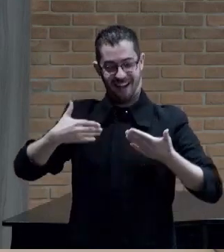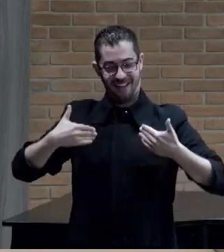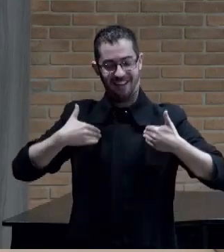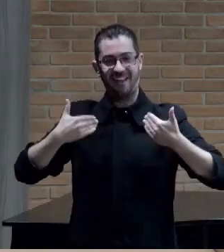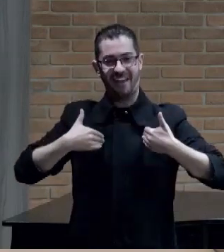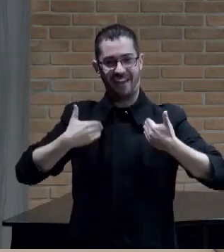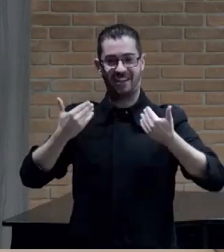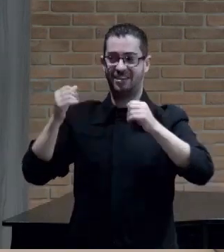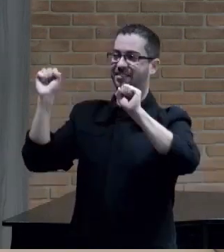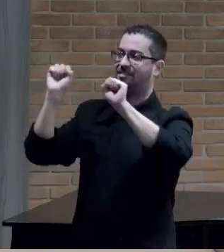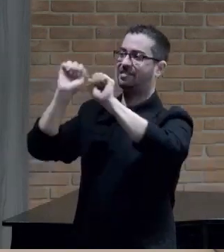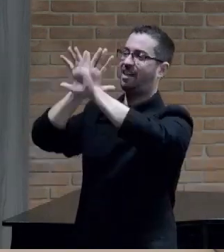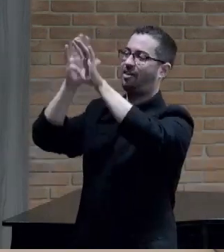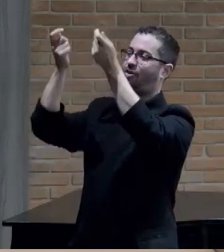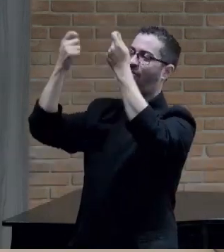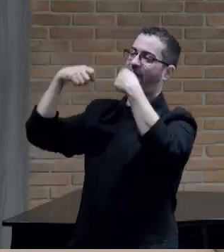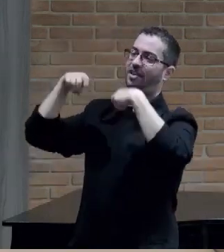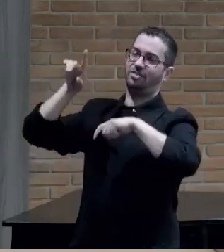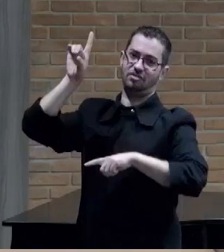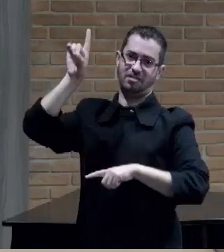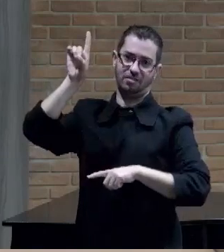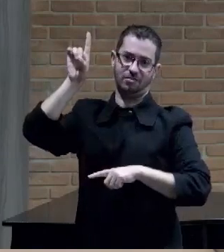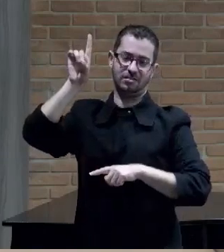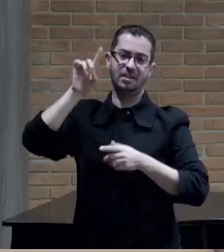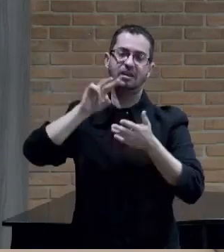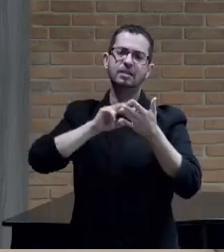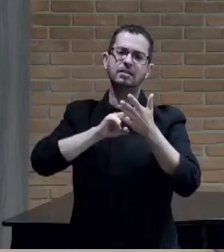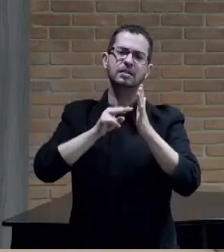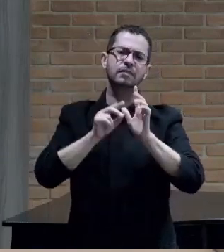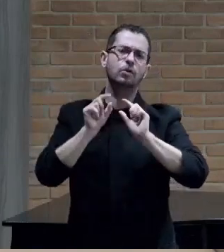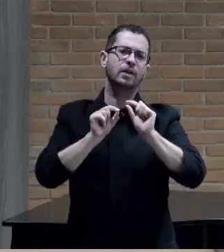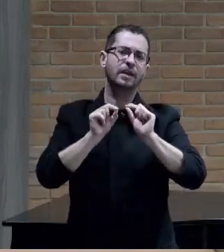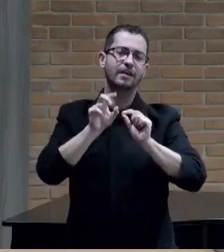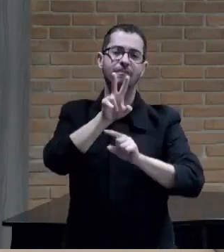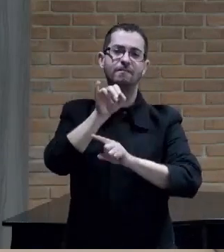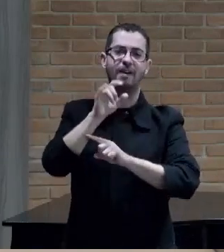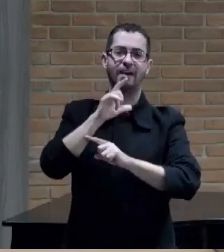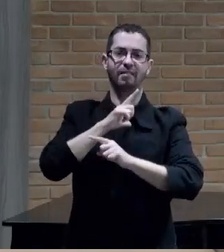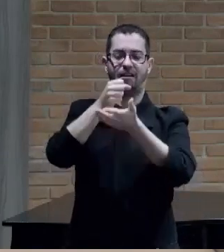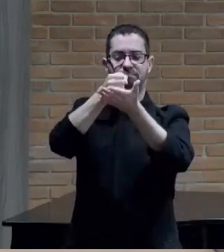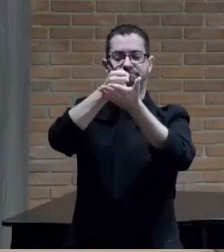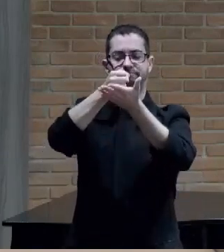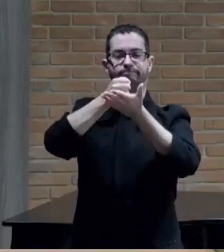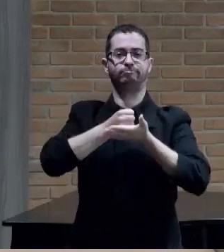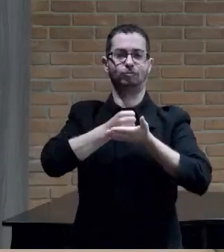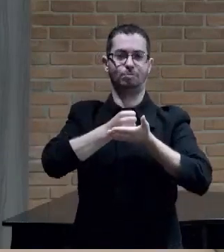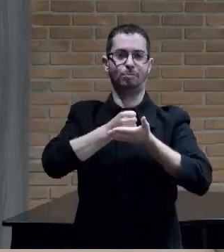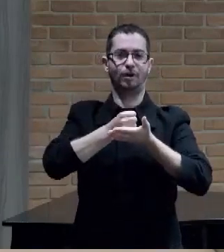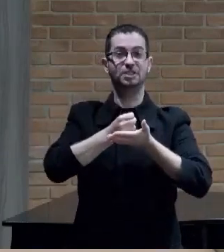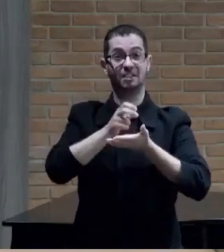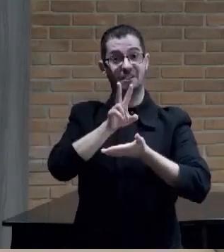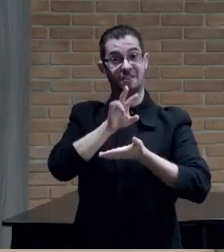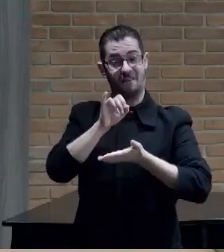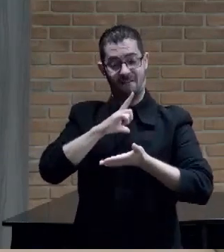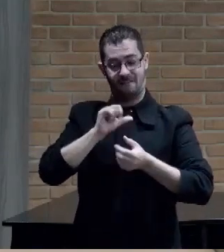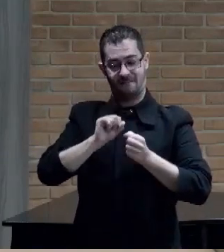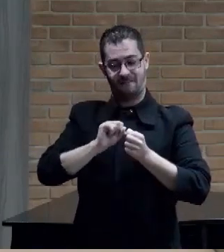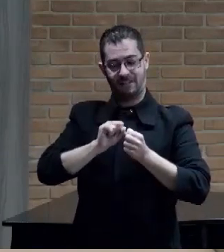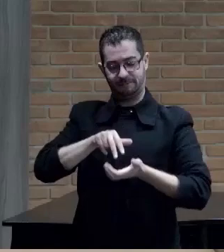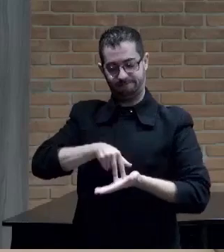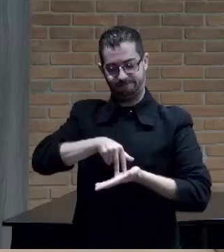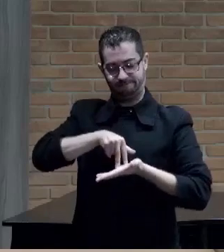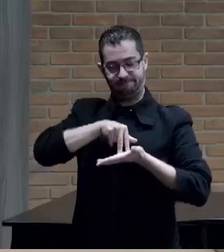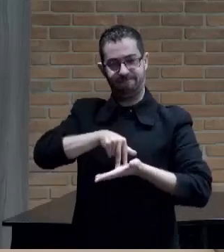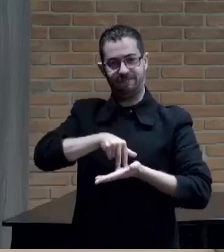É isso que vai te trazer o quê? Suporte. É isso que vai te sustentar. Você